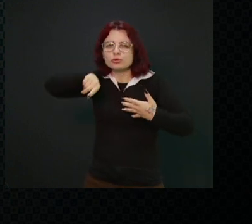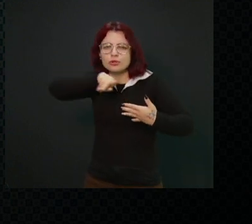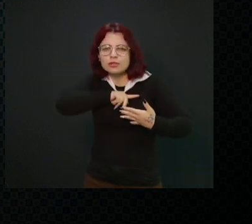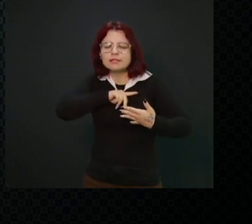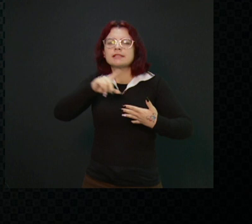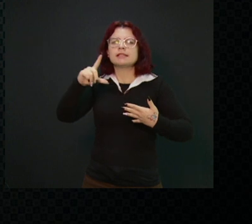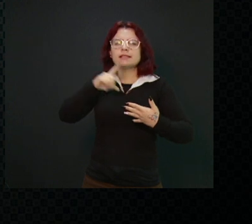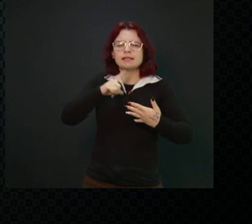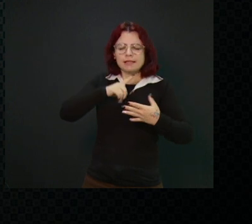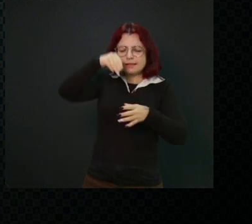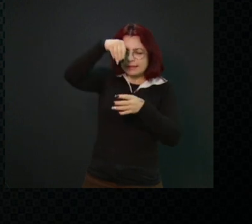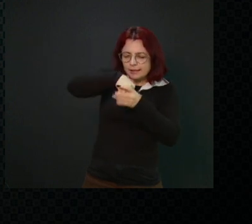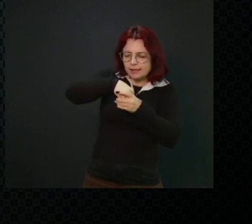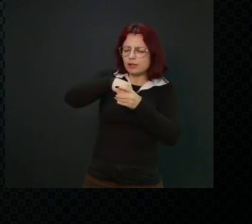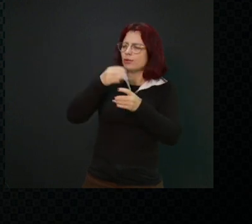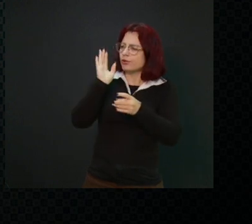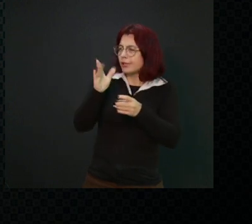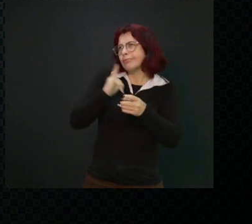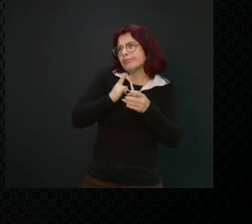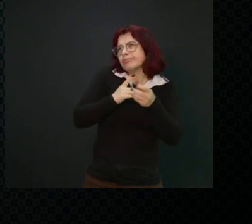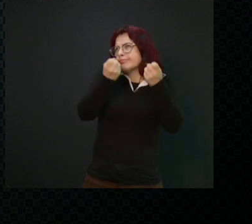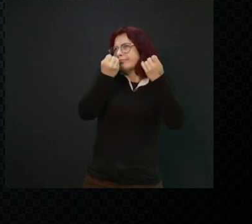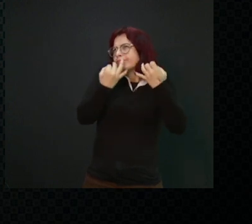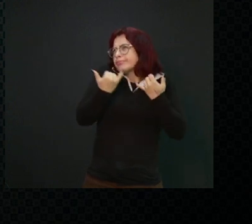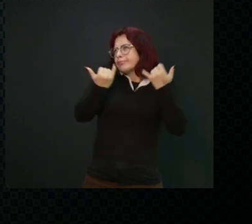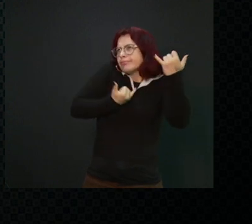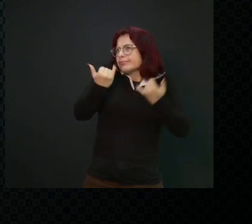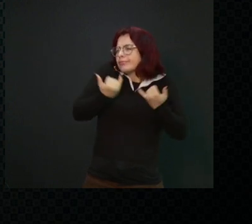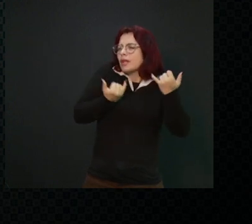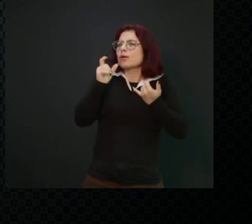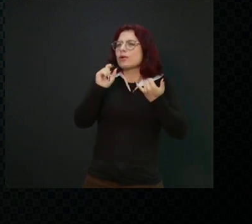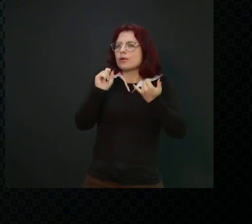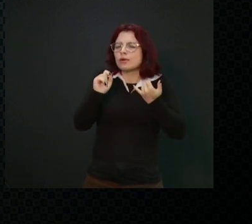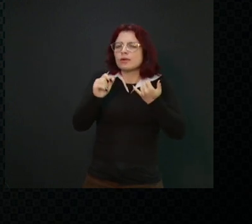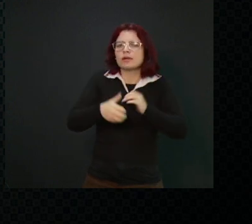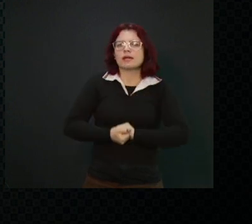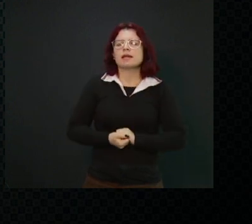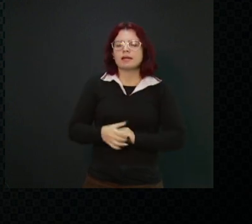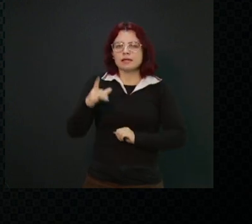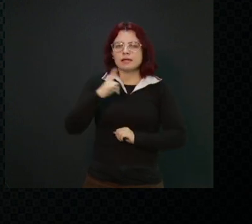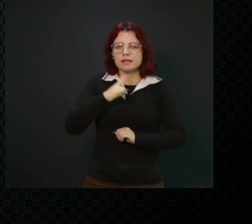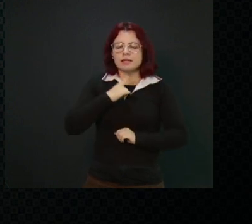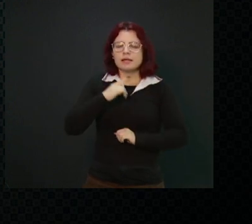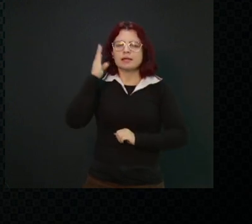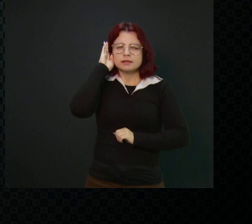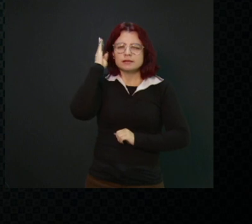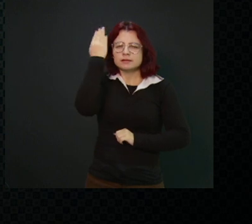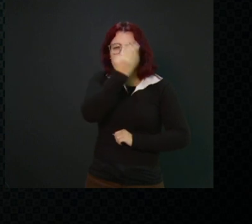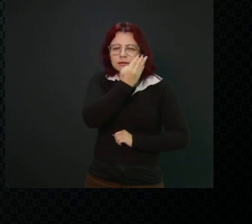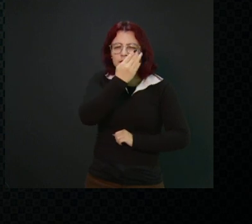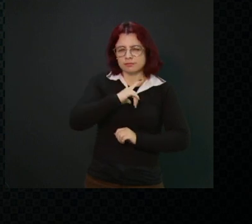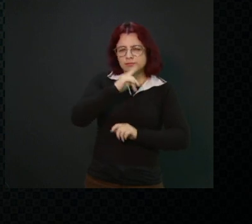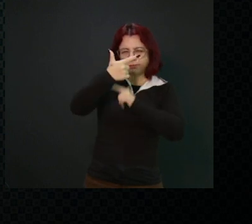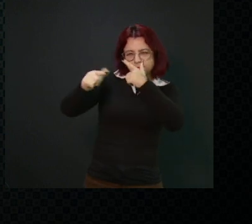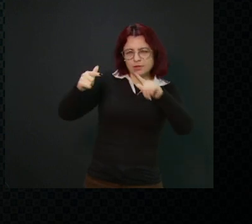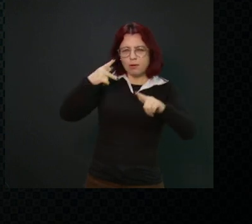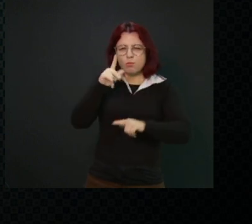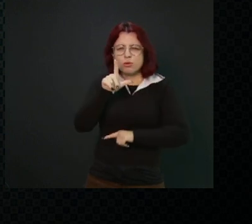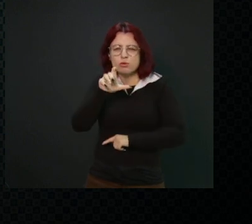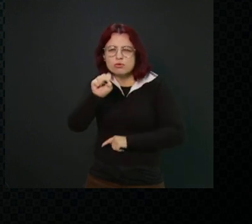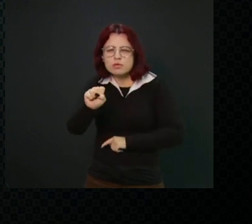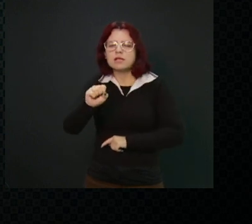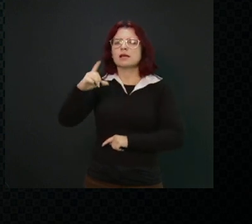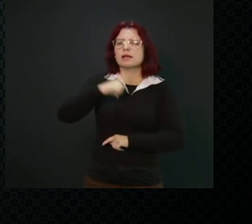até dentro de uma instrução nossa, né, falando do surdo-cego plus, daí a gente ouve falar, né, também da